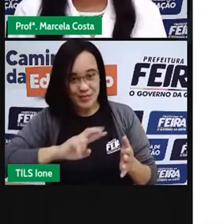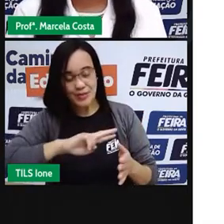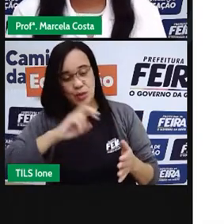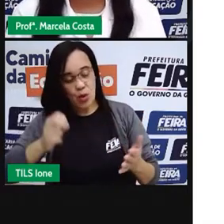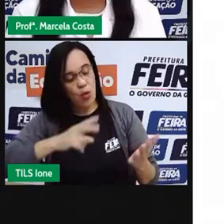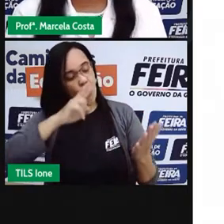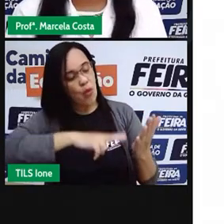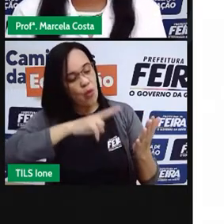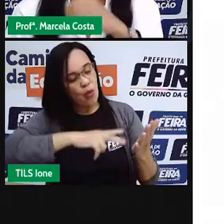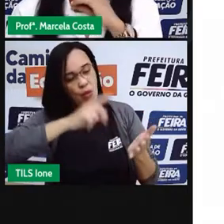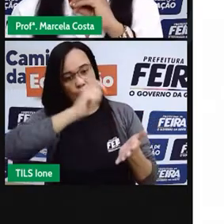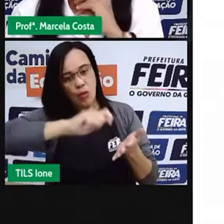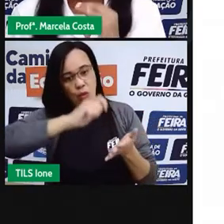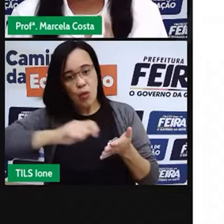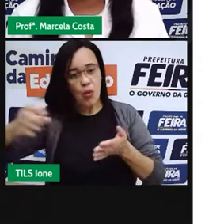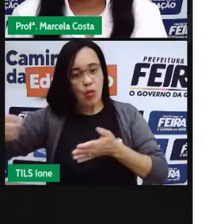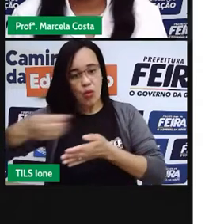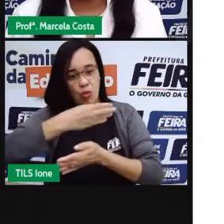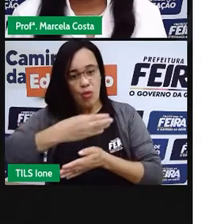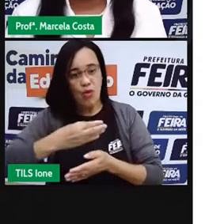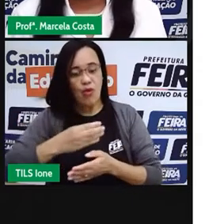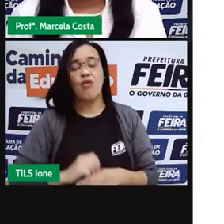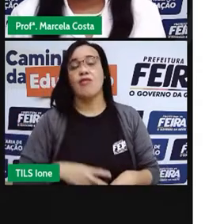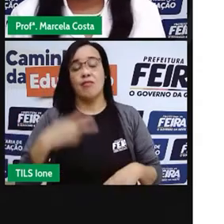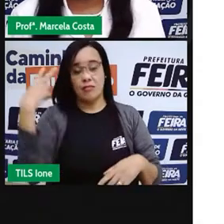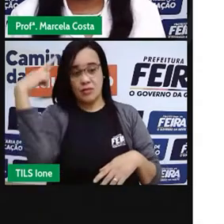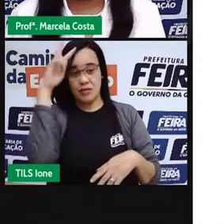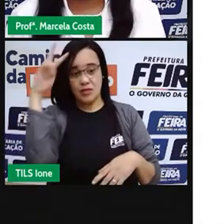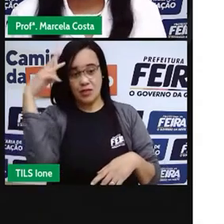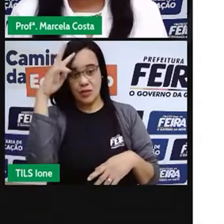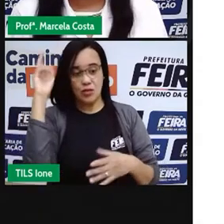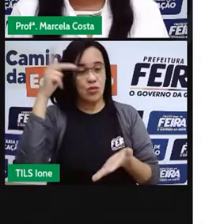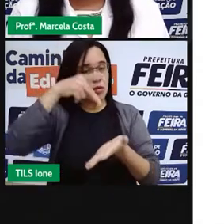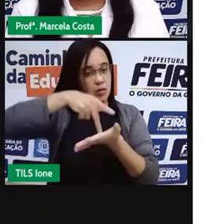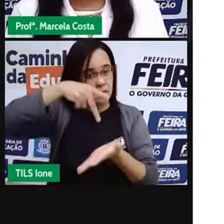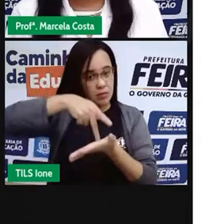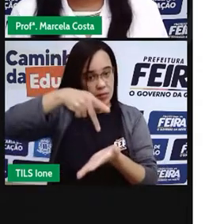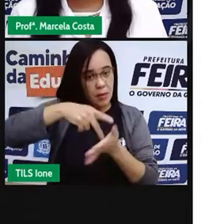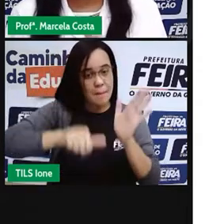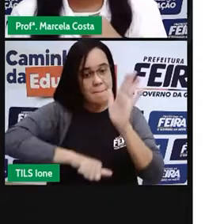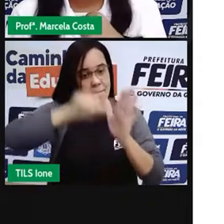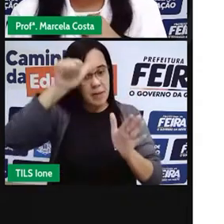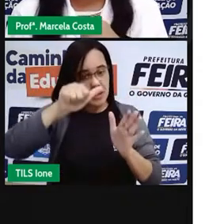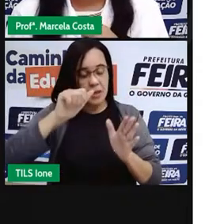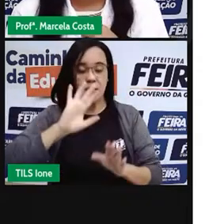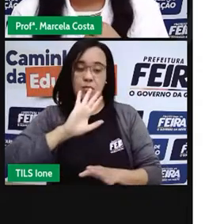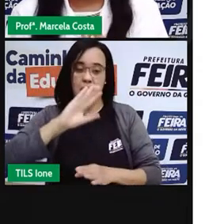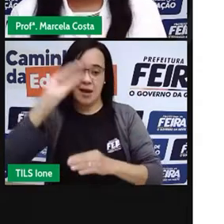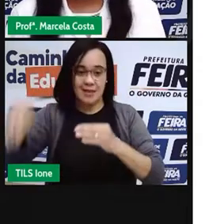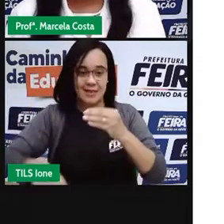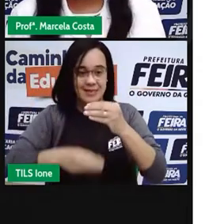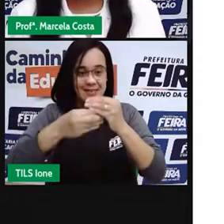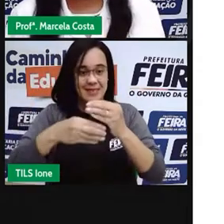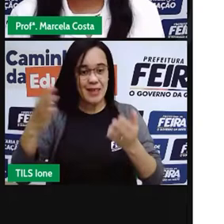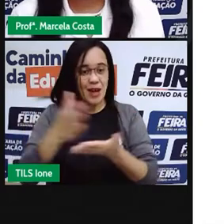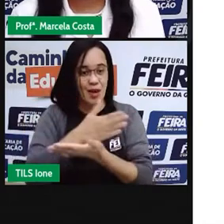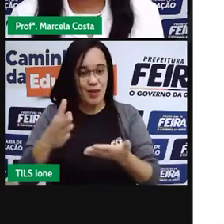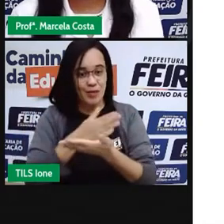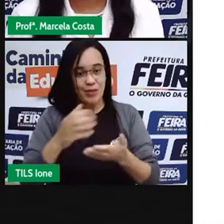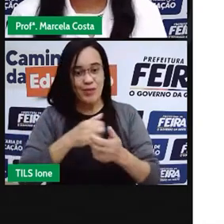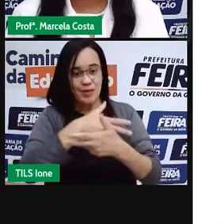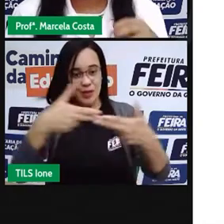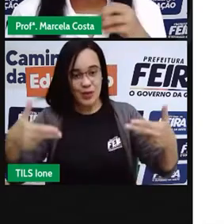uma reescrita de uma história original, acrescentando